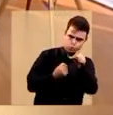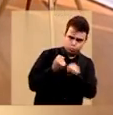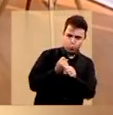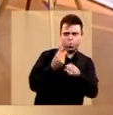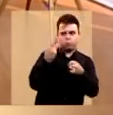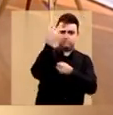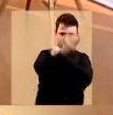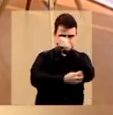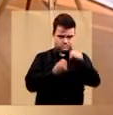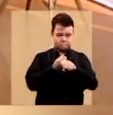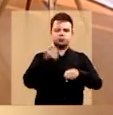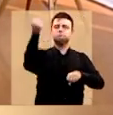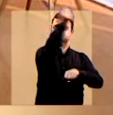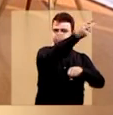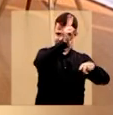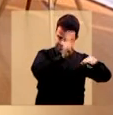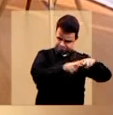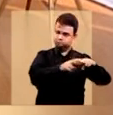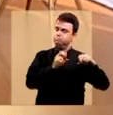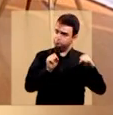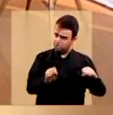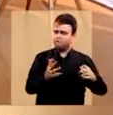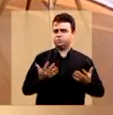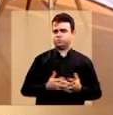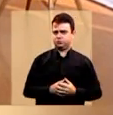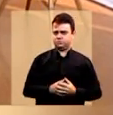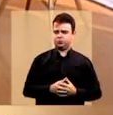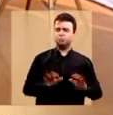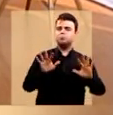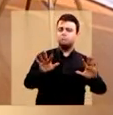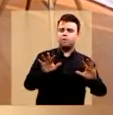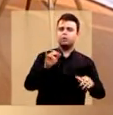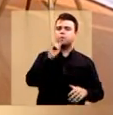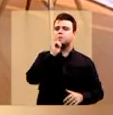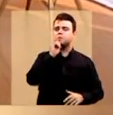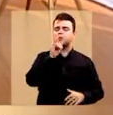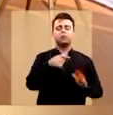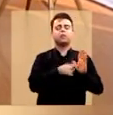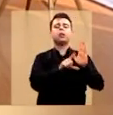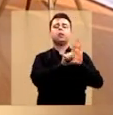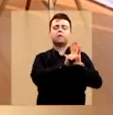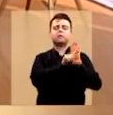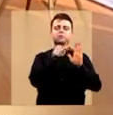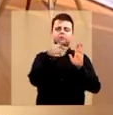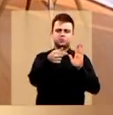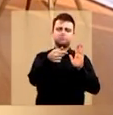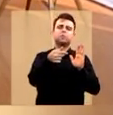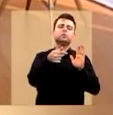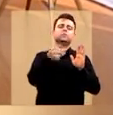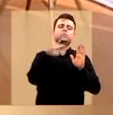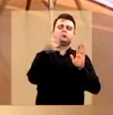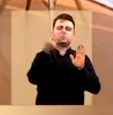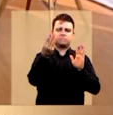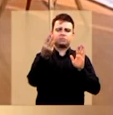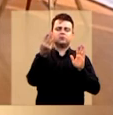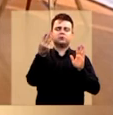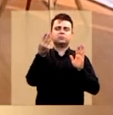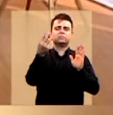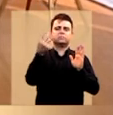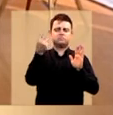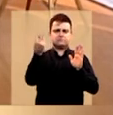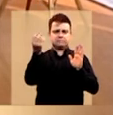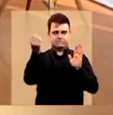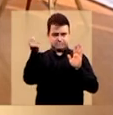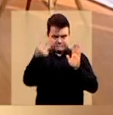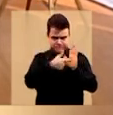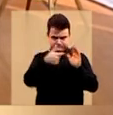1 a 3 anos, prisão de 1 a 3 anos. E para os crimes relacionados à Lei 7.716 de 89, há vários, o que a